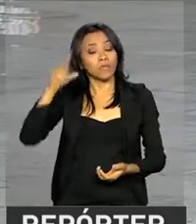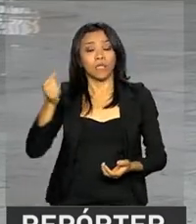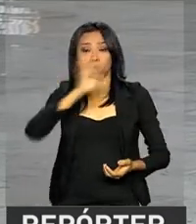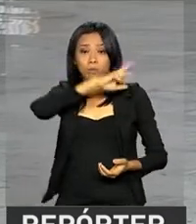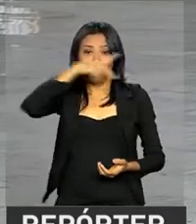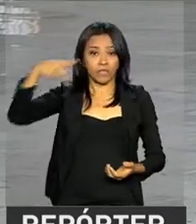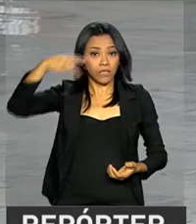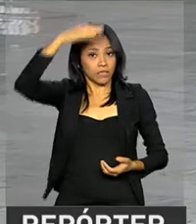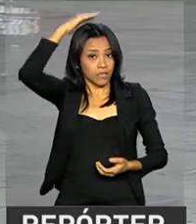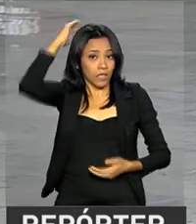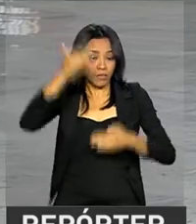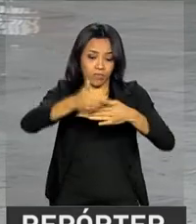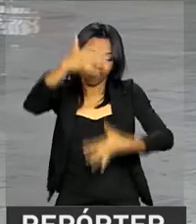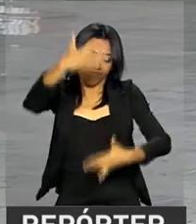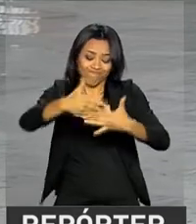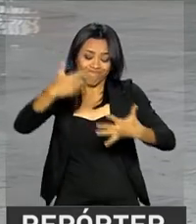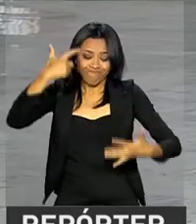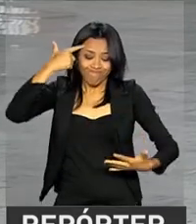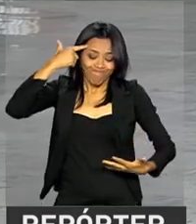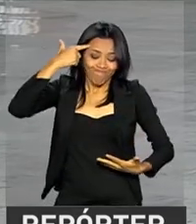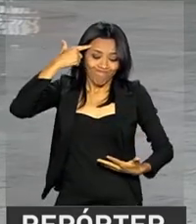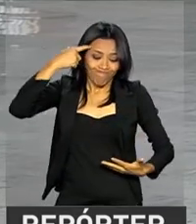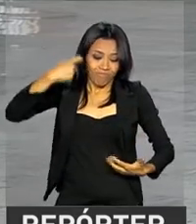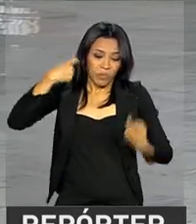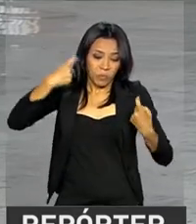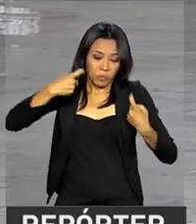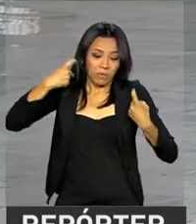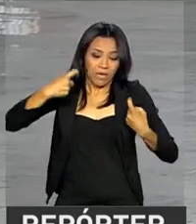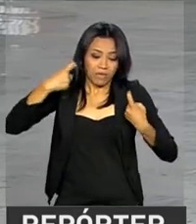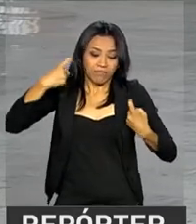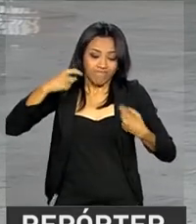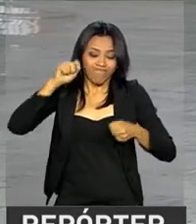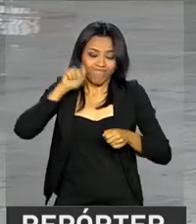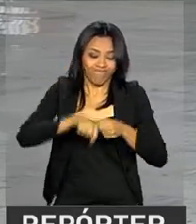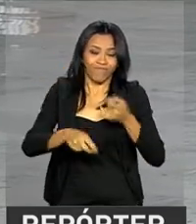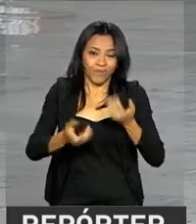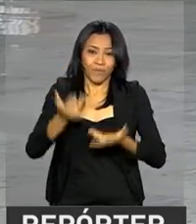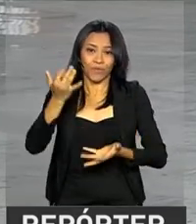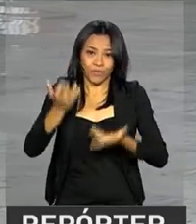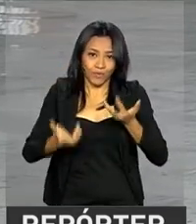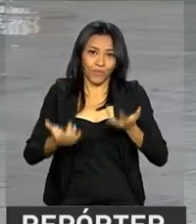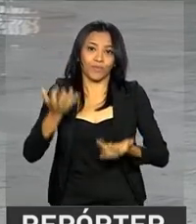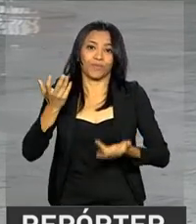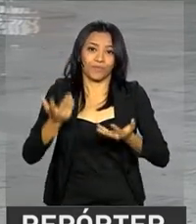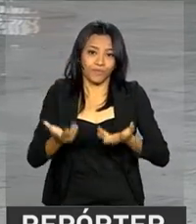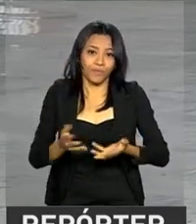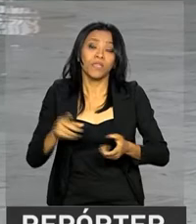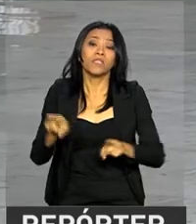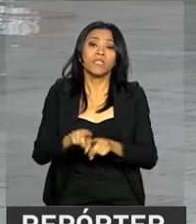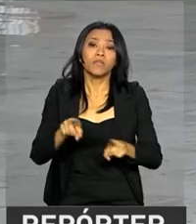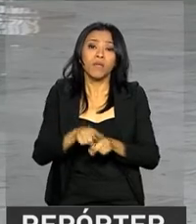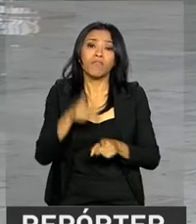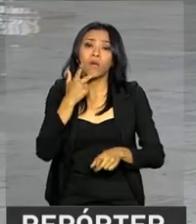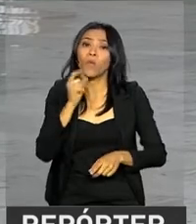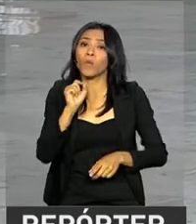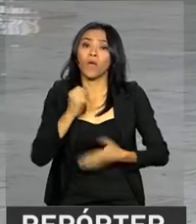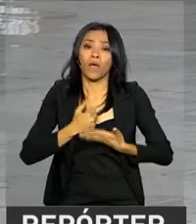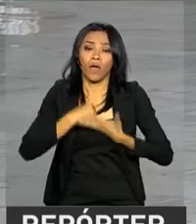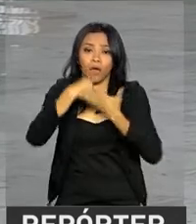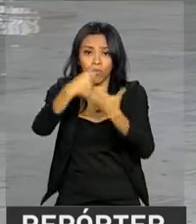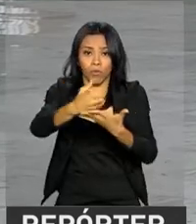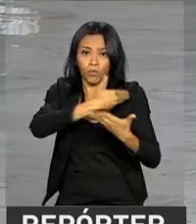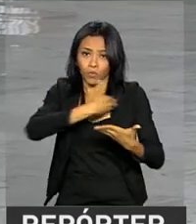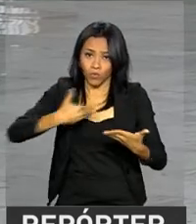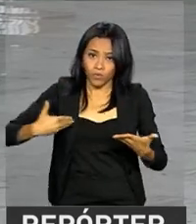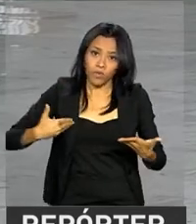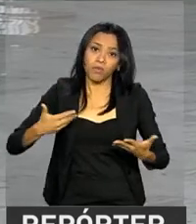Michel Temer demonstrou preocupação com o incêndio e falou sobre o apoio do governo para controlar esse